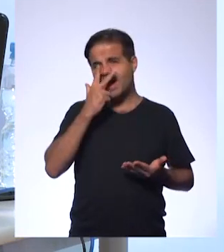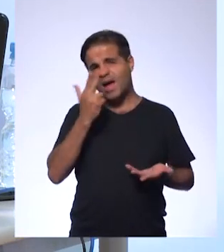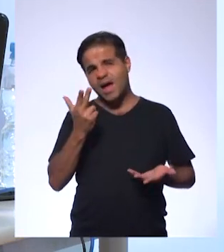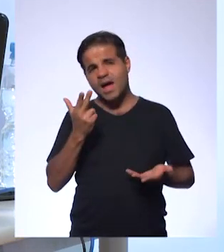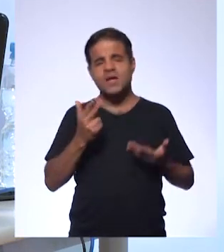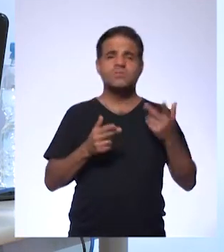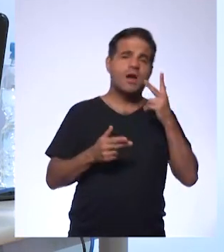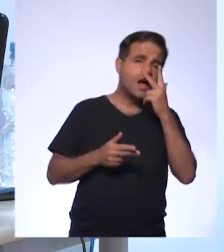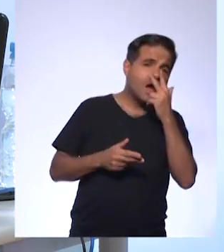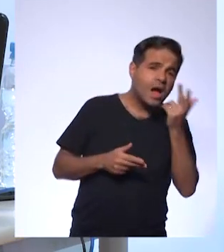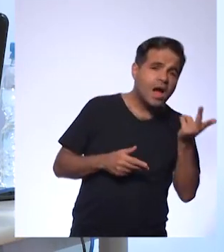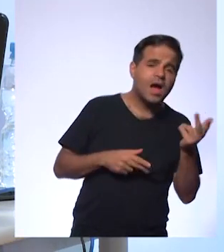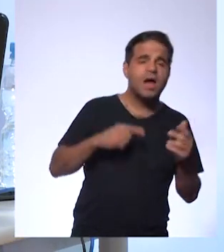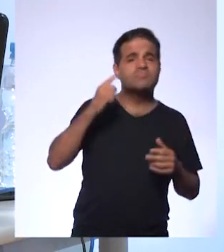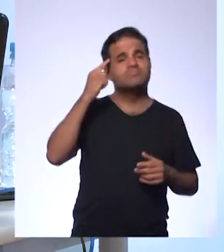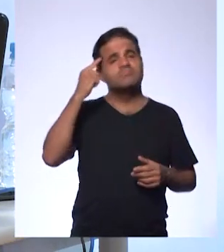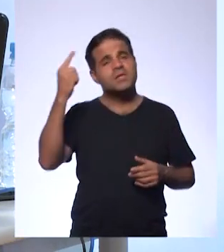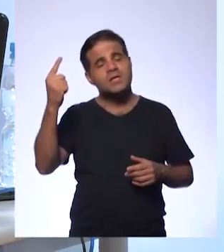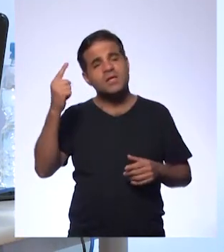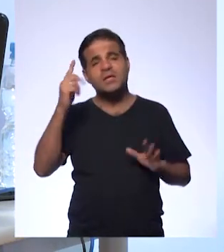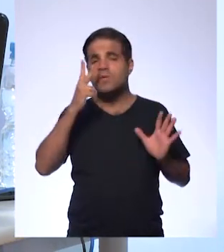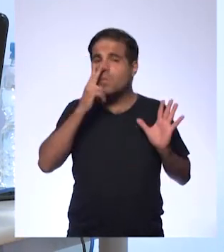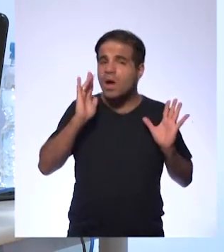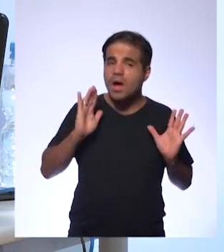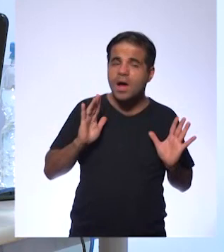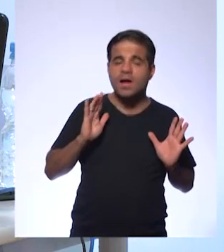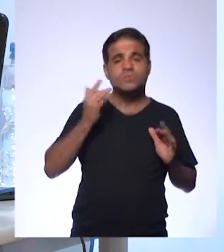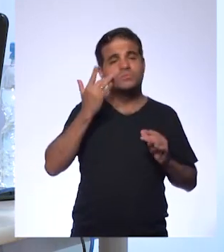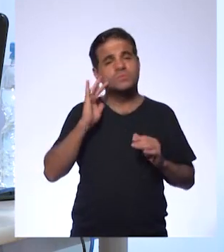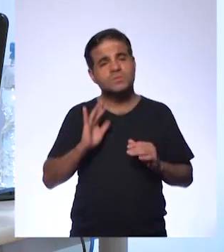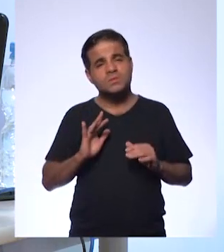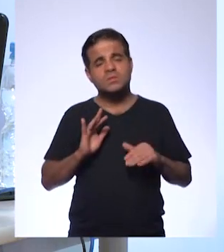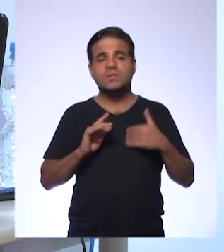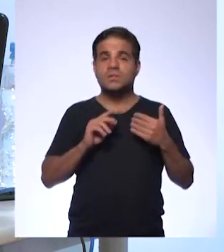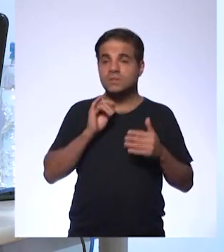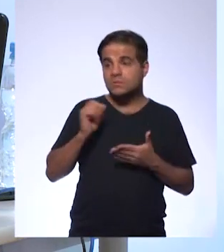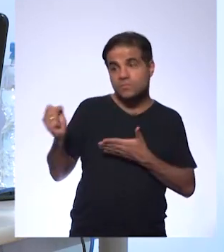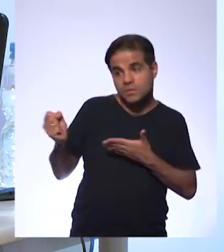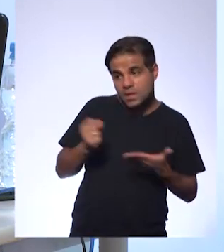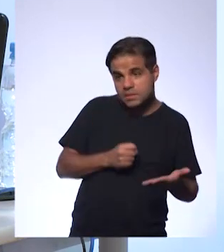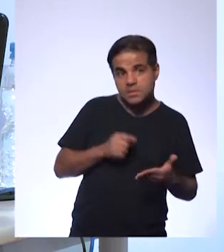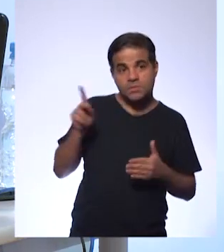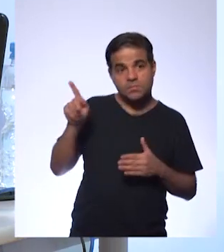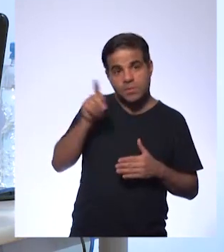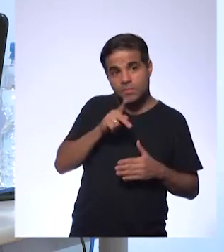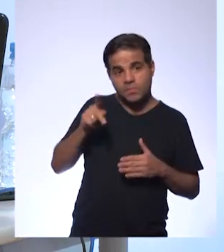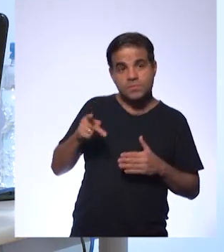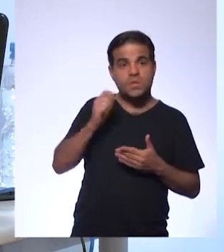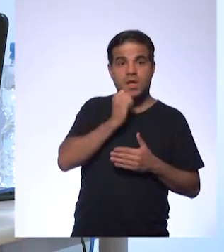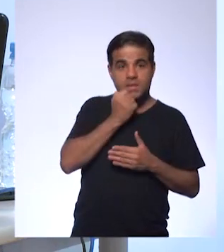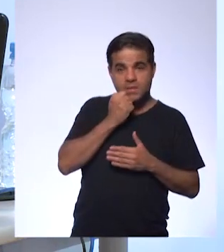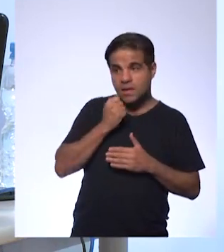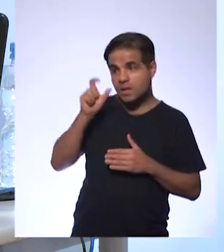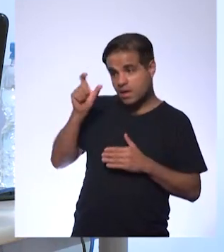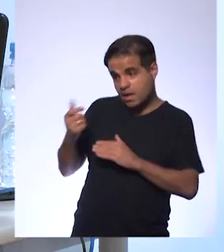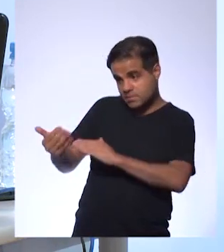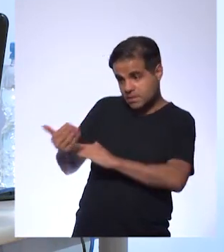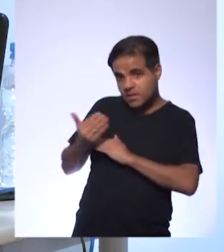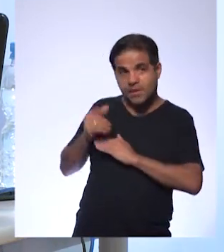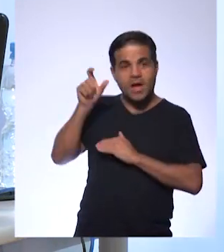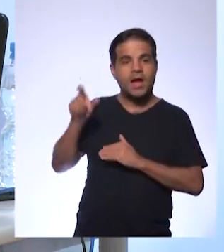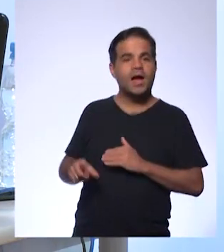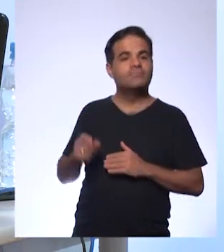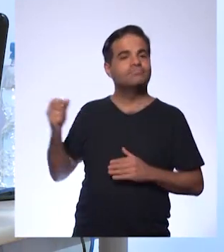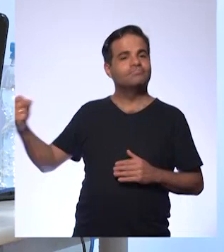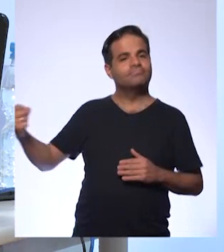Eu acho que os cientistas pensam assim, eu acho. Eu falei assim, vou trazer uma professora de ciências para me ajudar, não é?